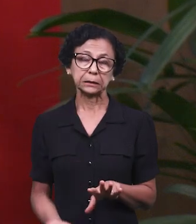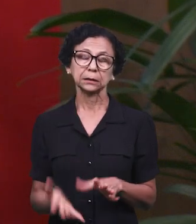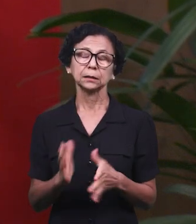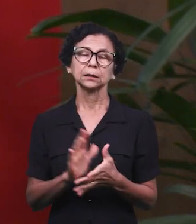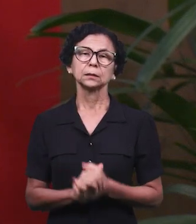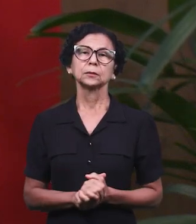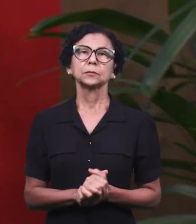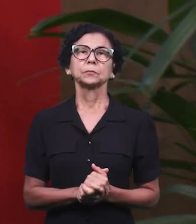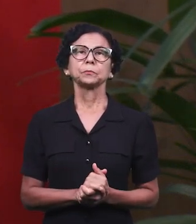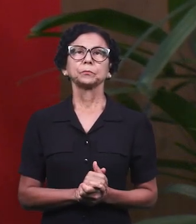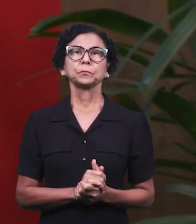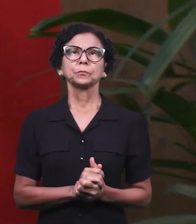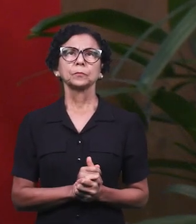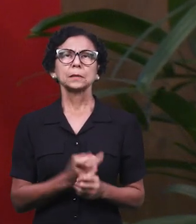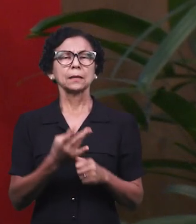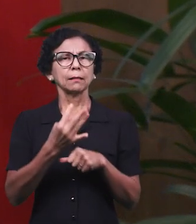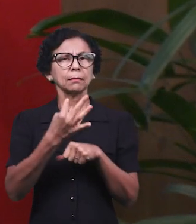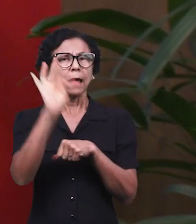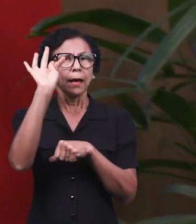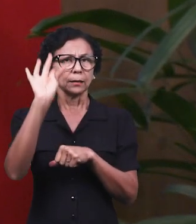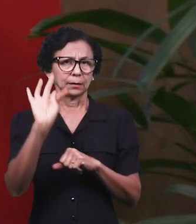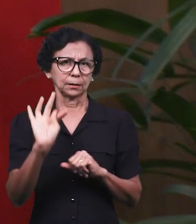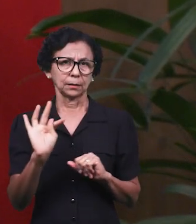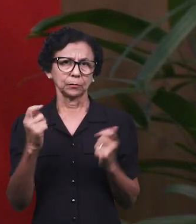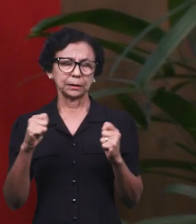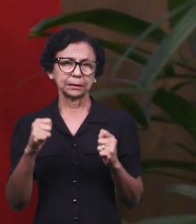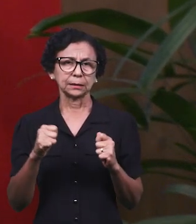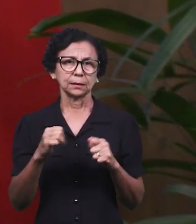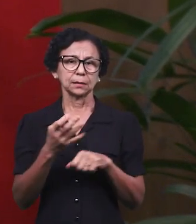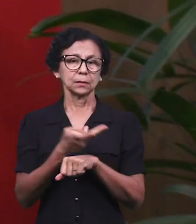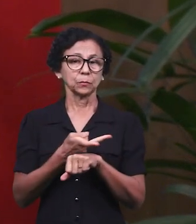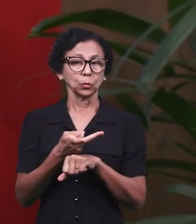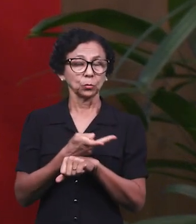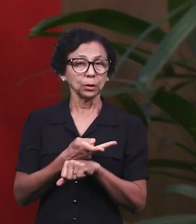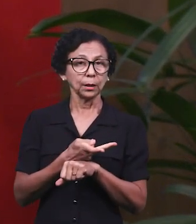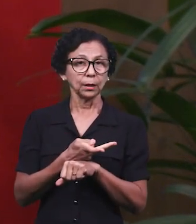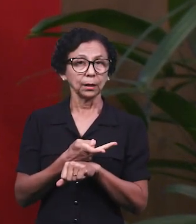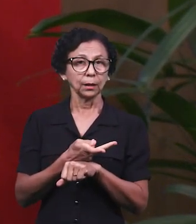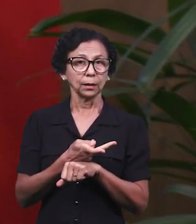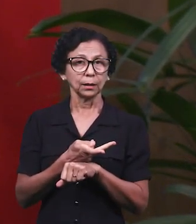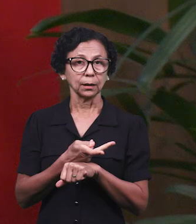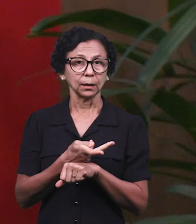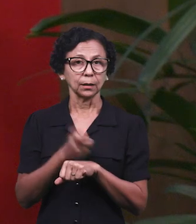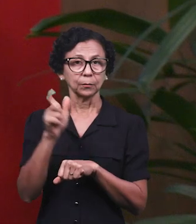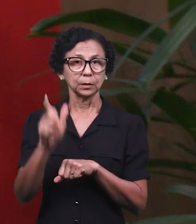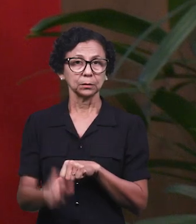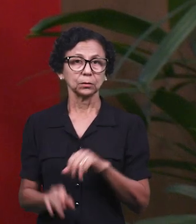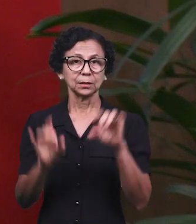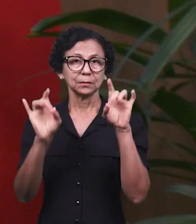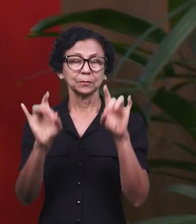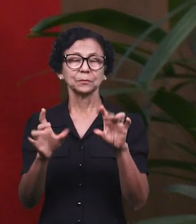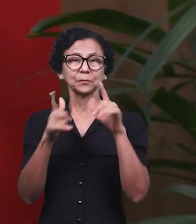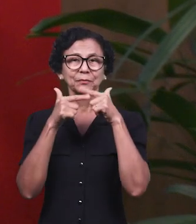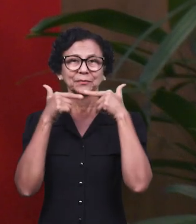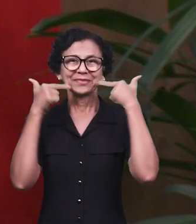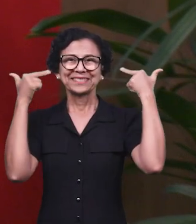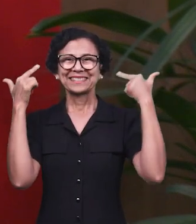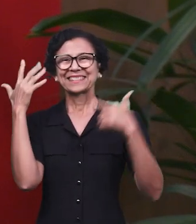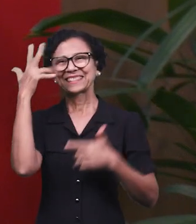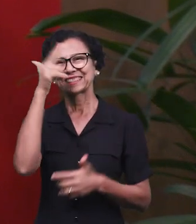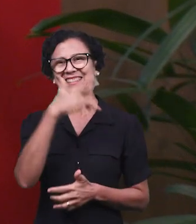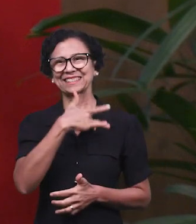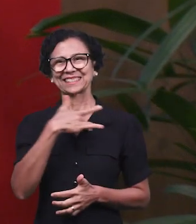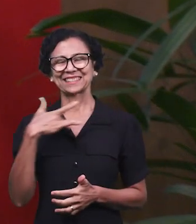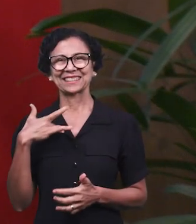isso são questões técnicas, mas que é necessário que você busque um cirurgião dentista especializado para que você saia